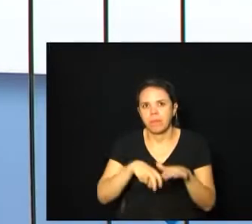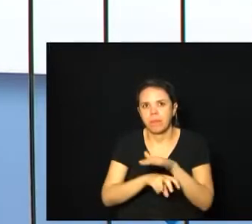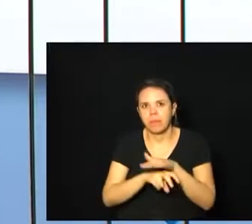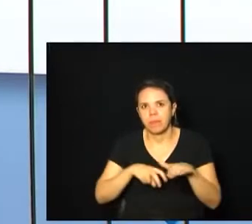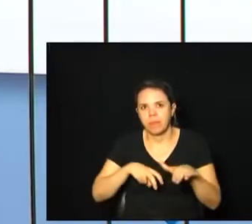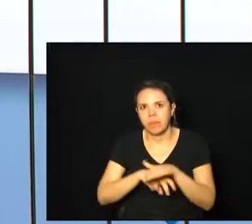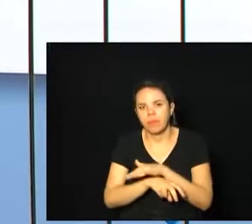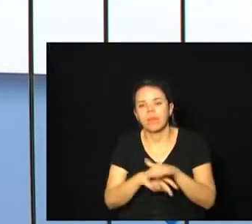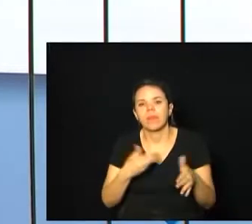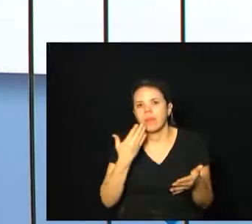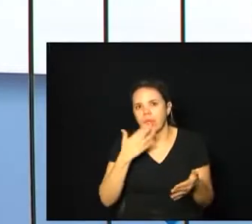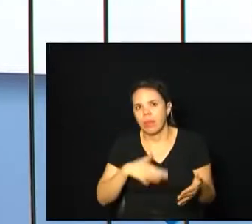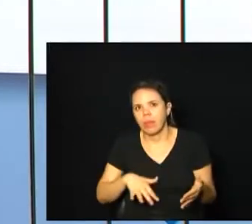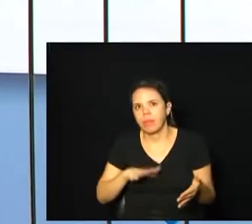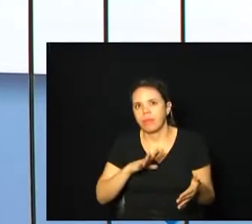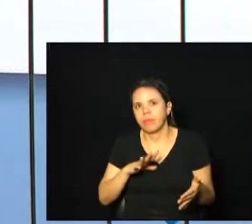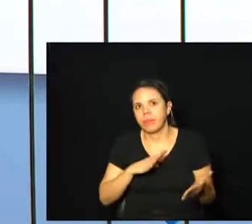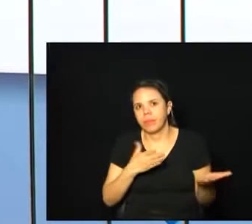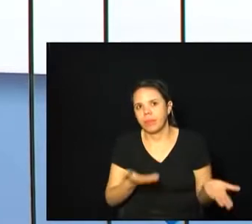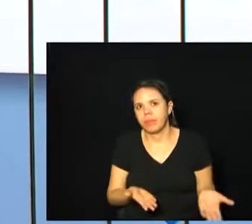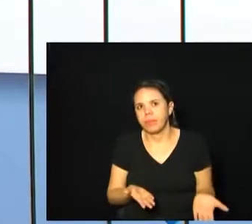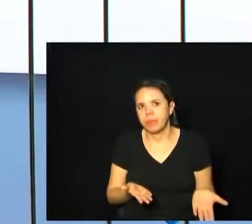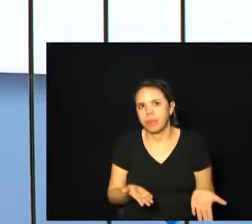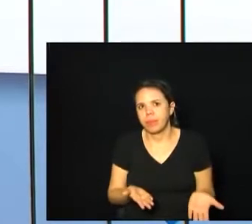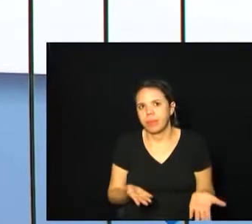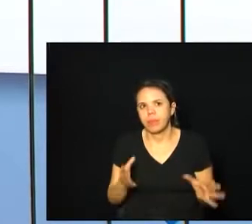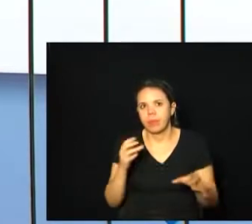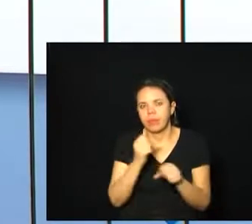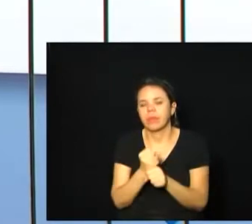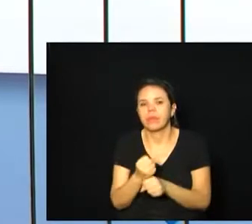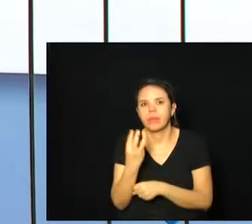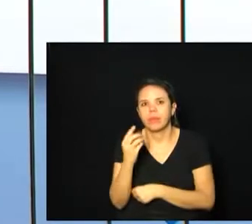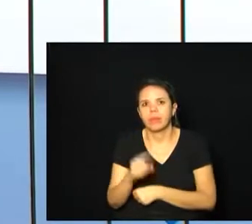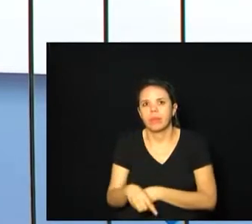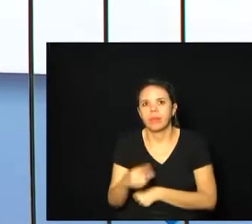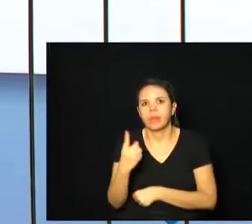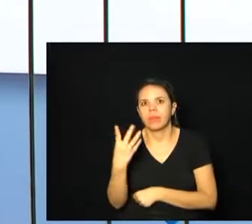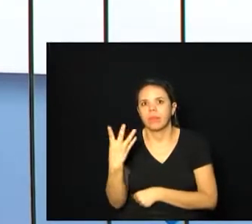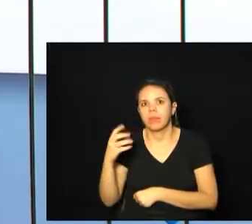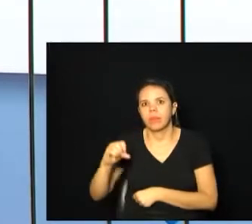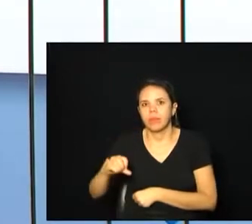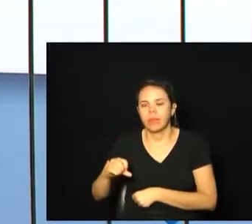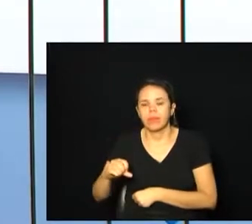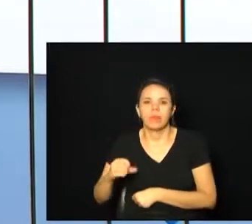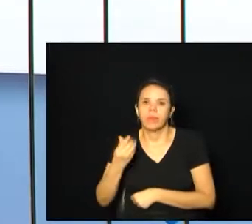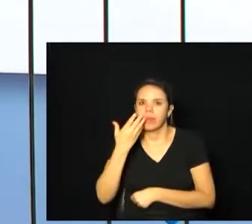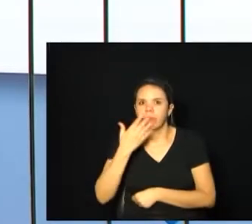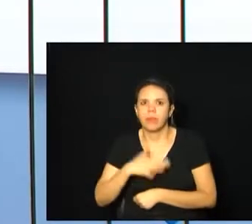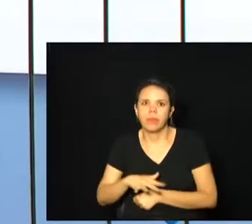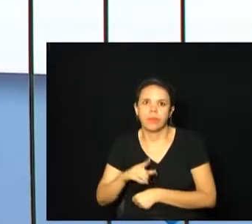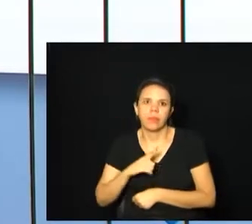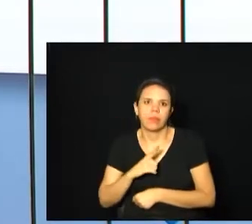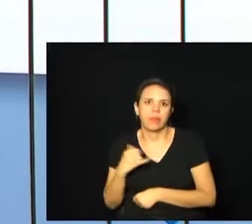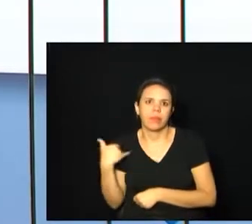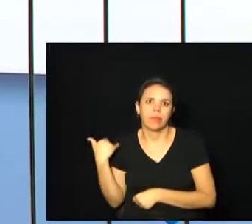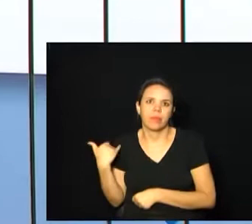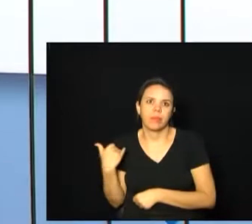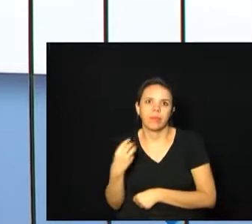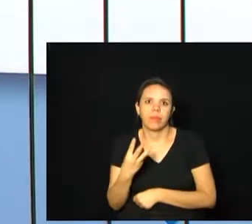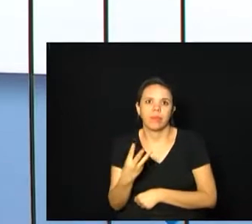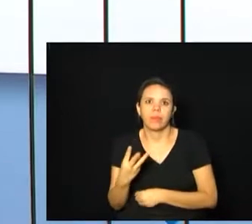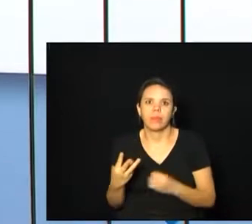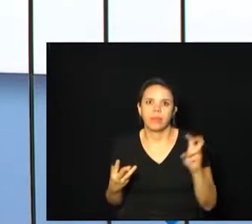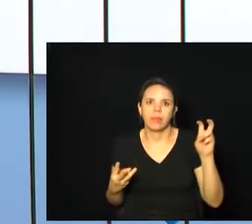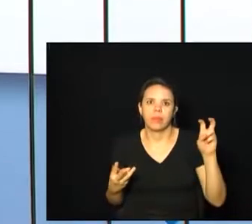educação infantil aqui na cidade. Deste total, 3.149 são crianças que têm idade entre 3